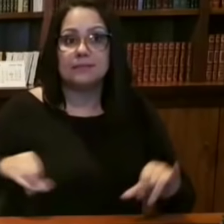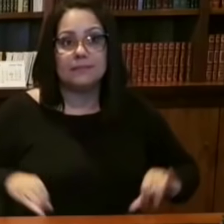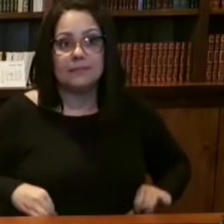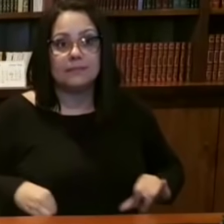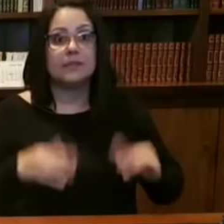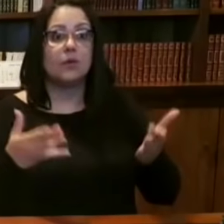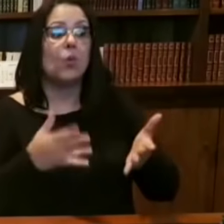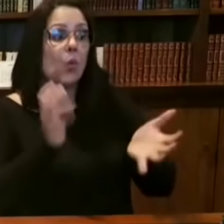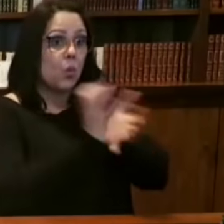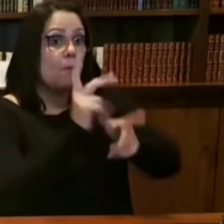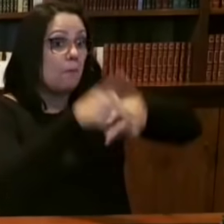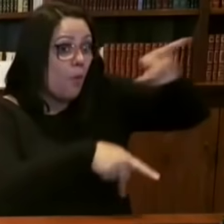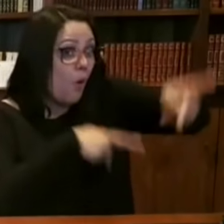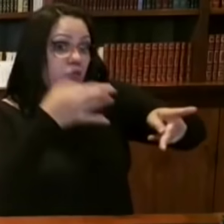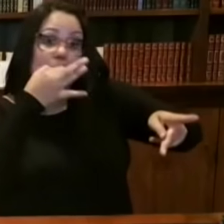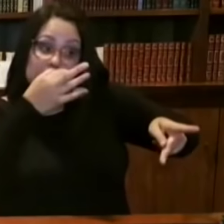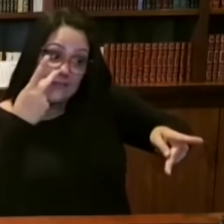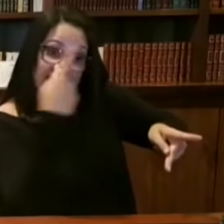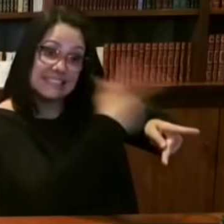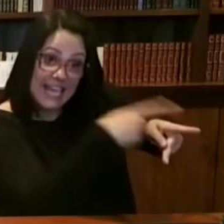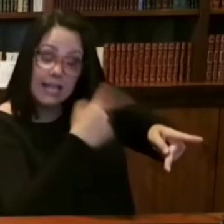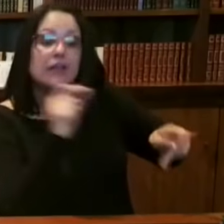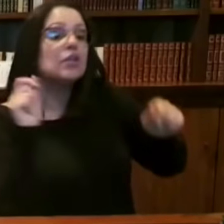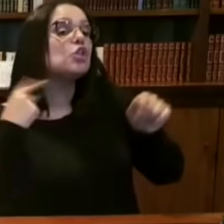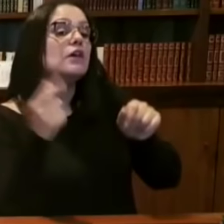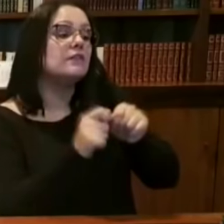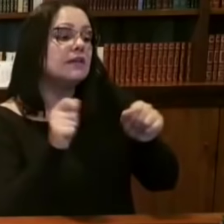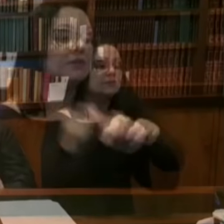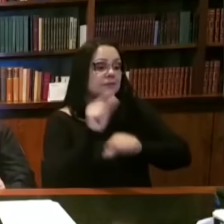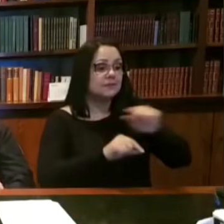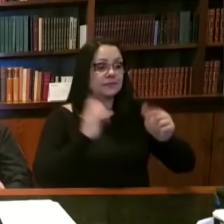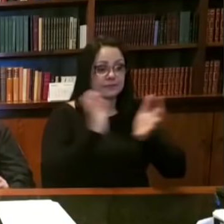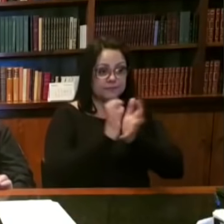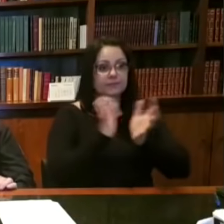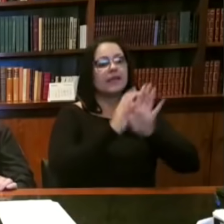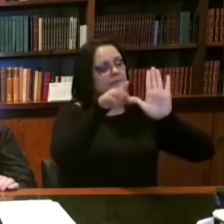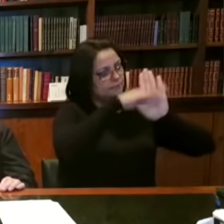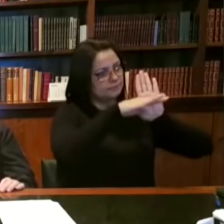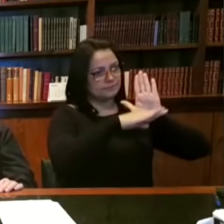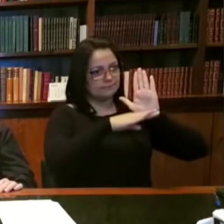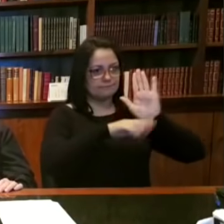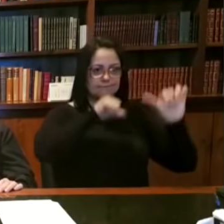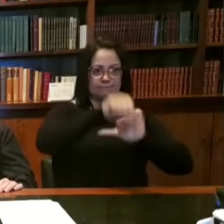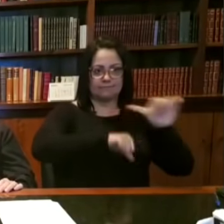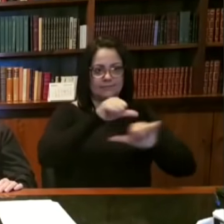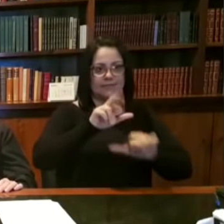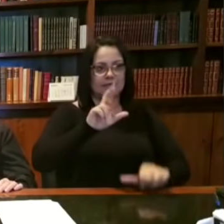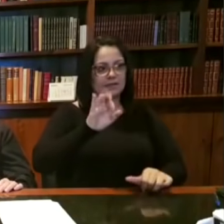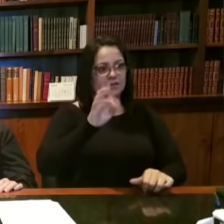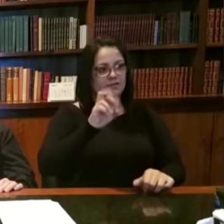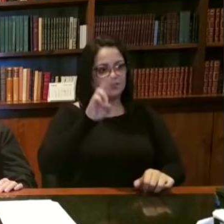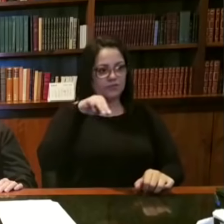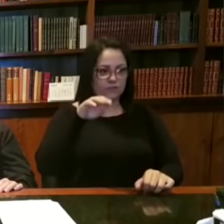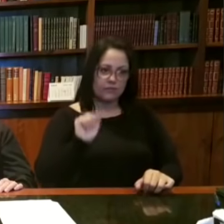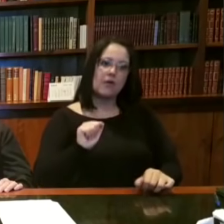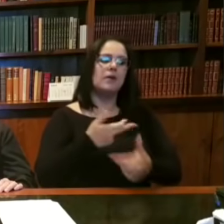é a opinião pública, é essa. Nós fizemos o quê, Fiuza? Nós tínhamos essa agenda de reformas, nós tivemos que desviar das